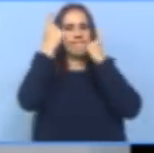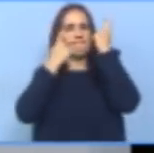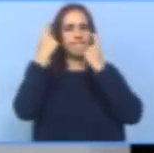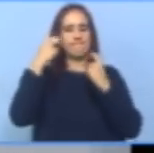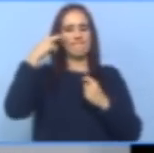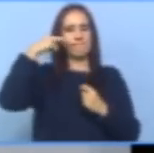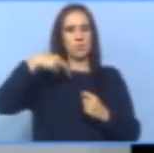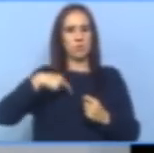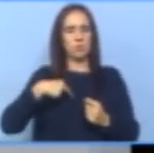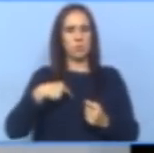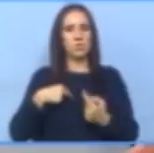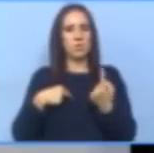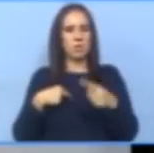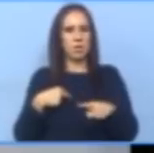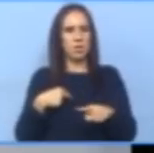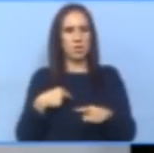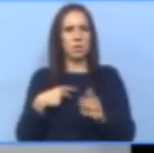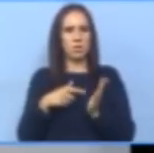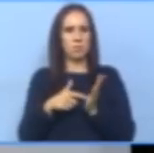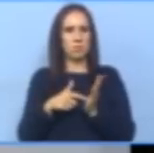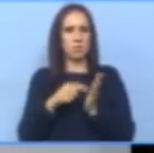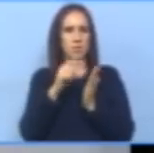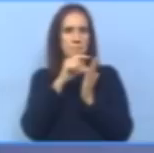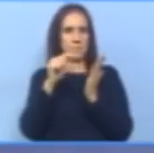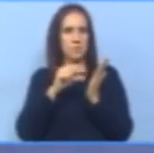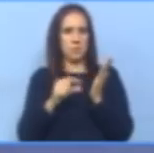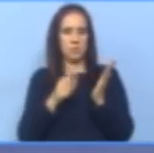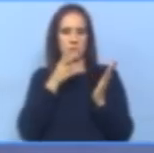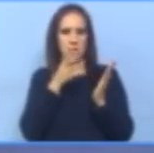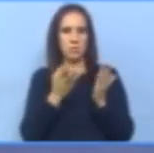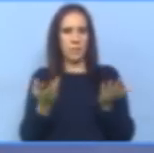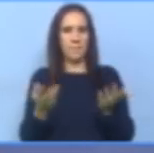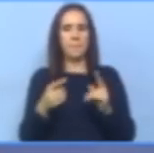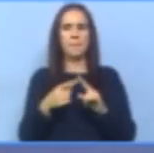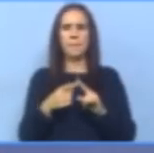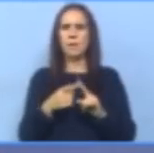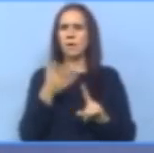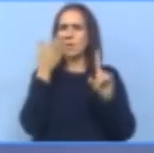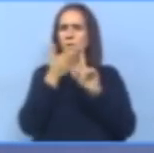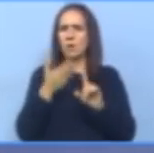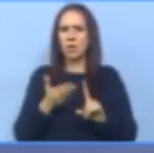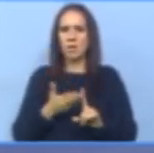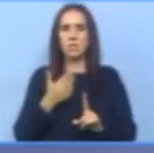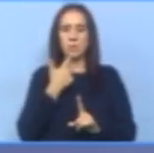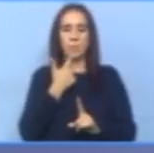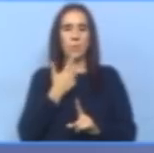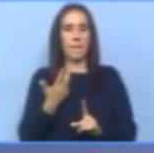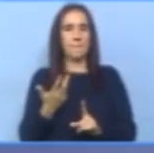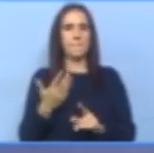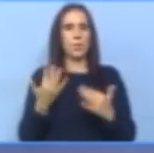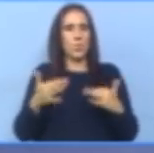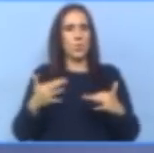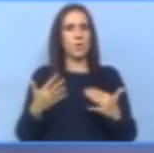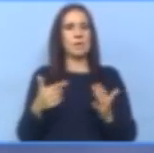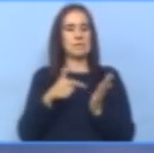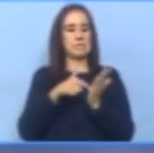ou as passagens, não é? E são muito concretas, não é? É espantoso como